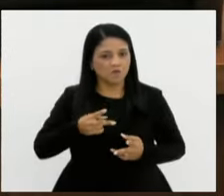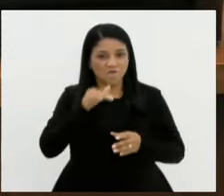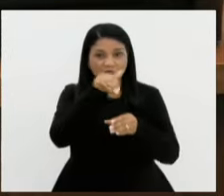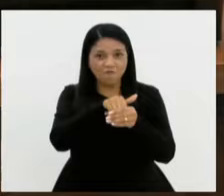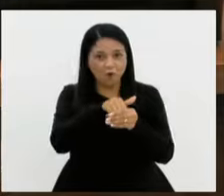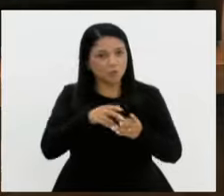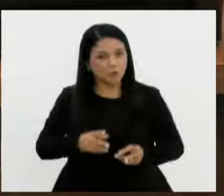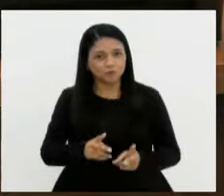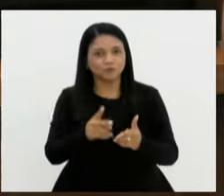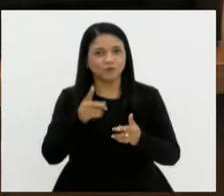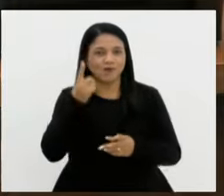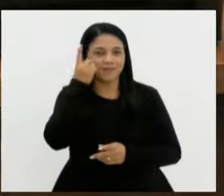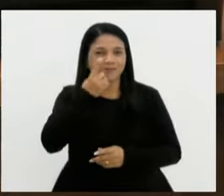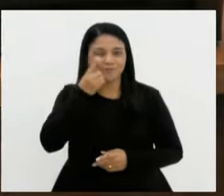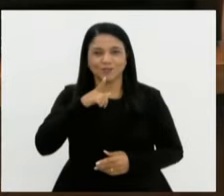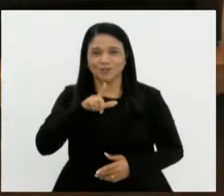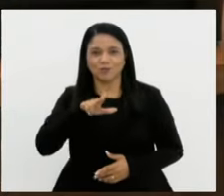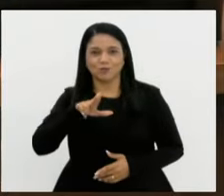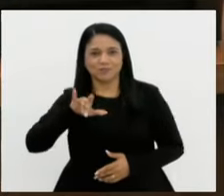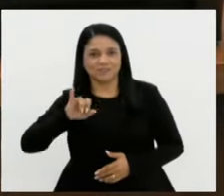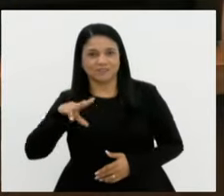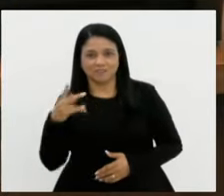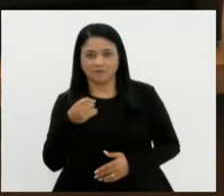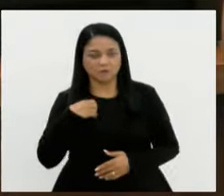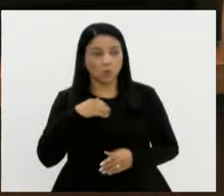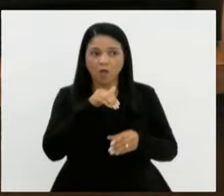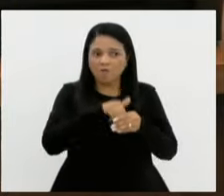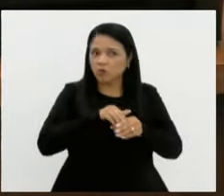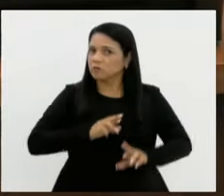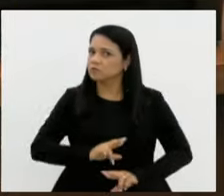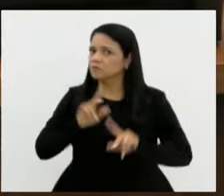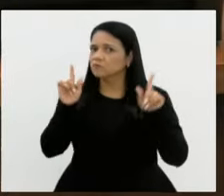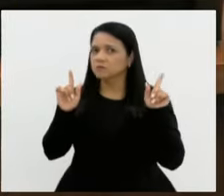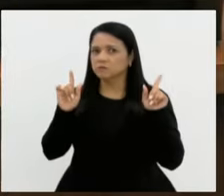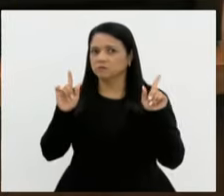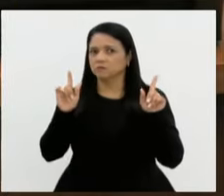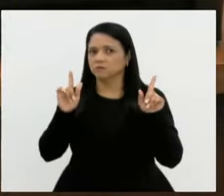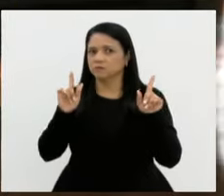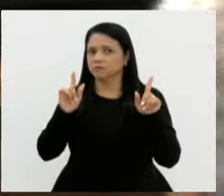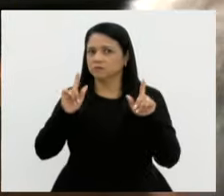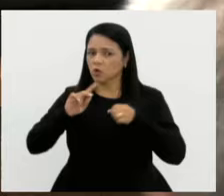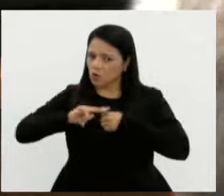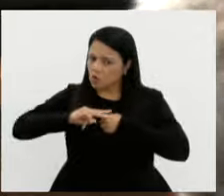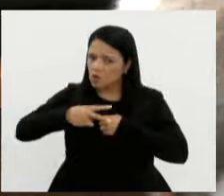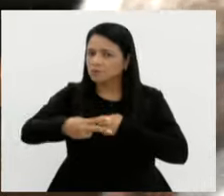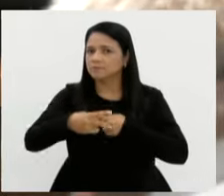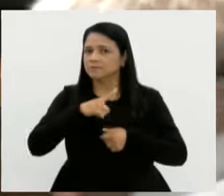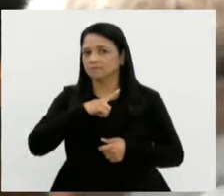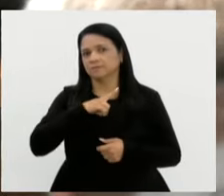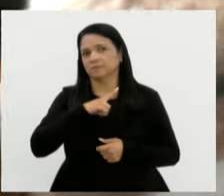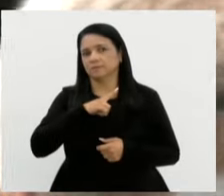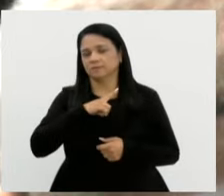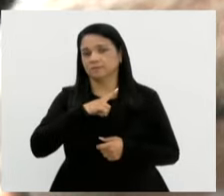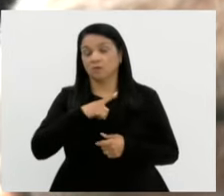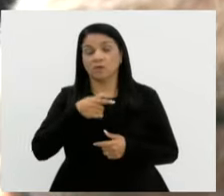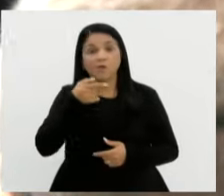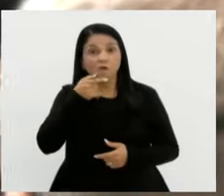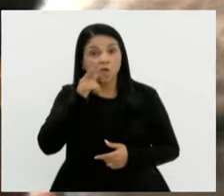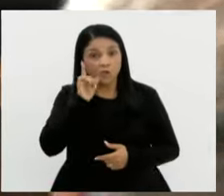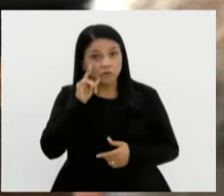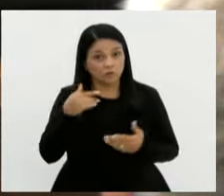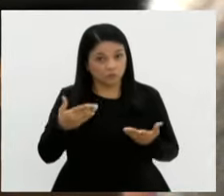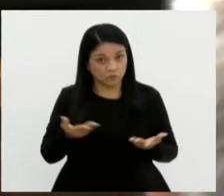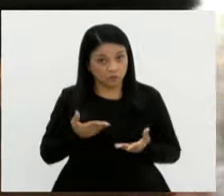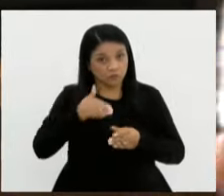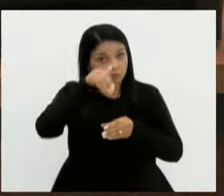parlamento. Não, nós não estamos votando isso. Claro que existe uma consequência do ato. Nós, ontem e hoje, votamos um